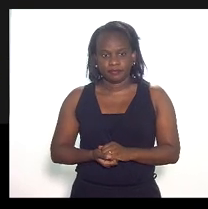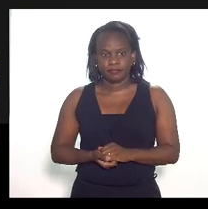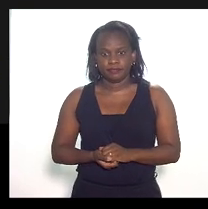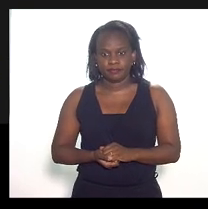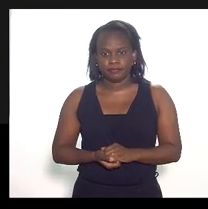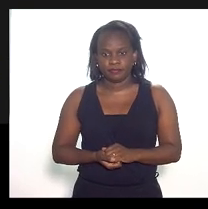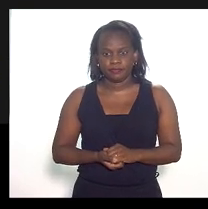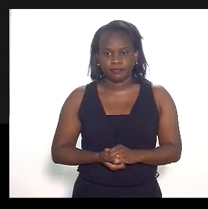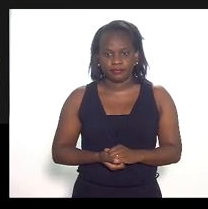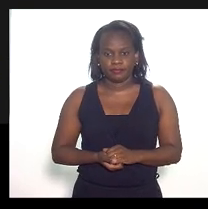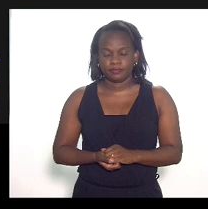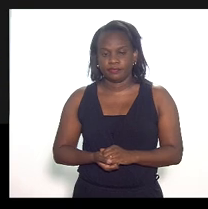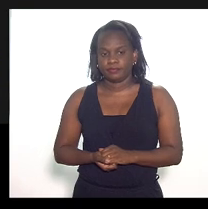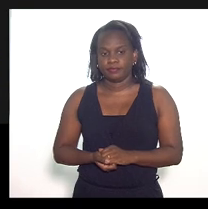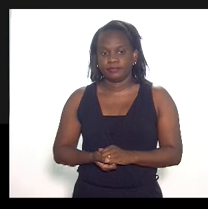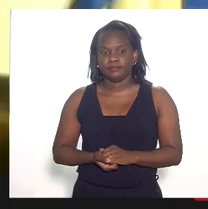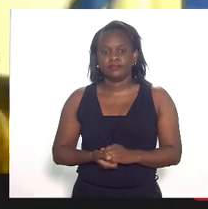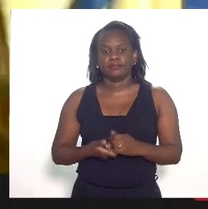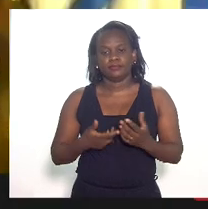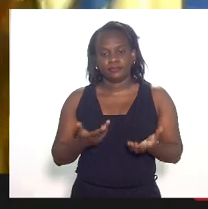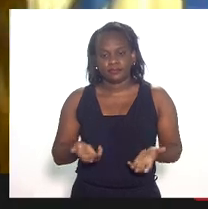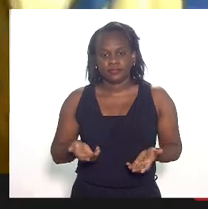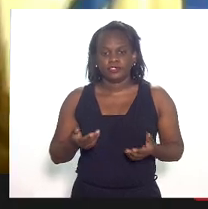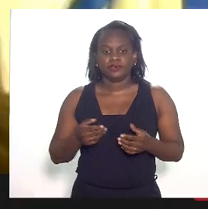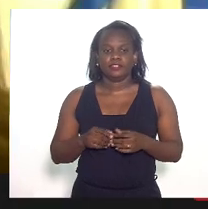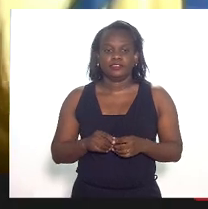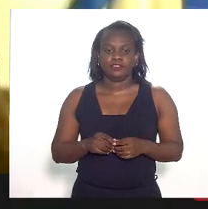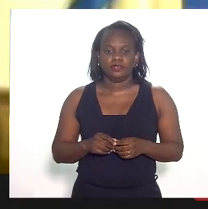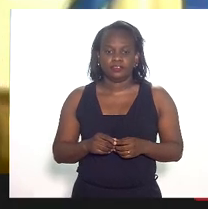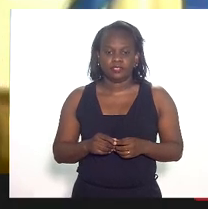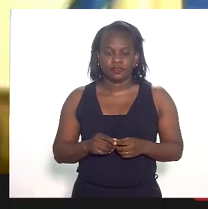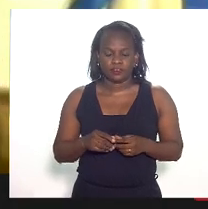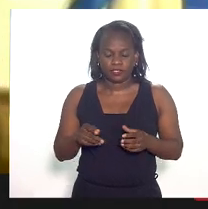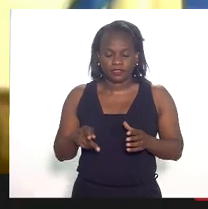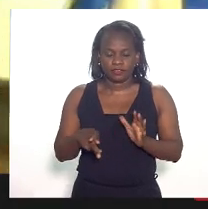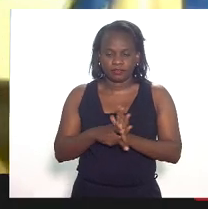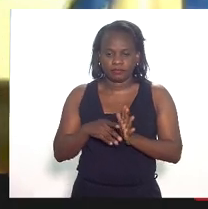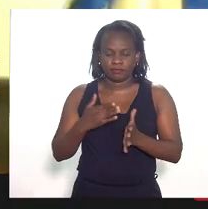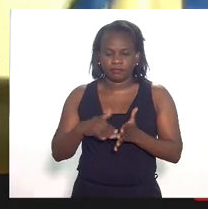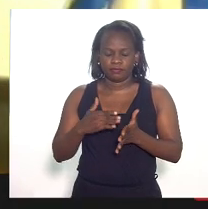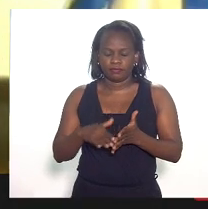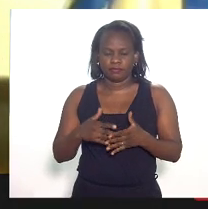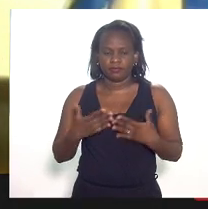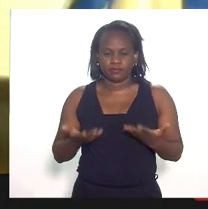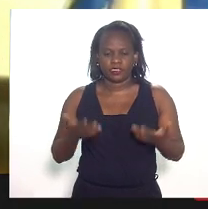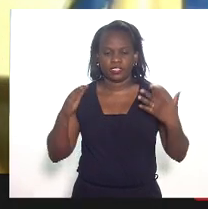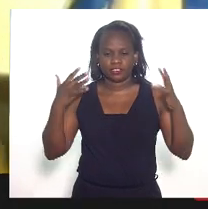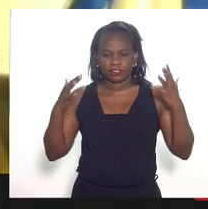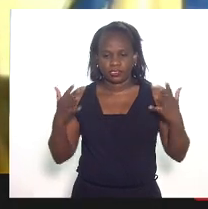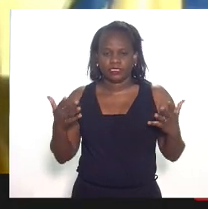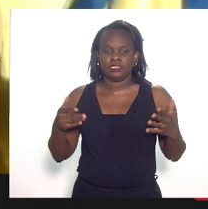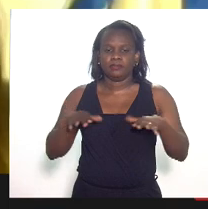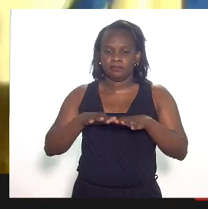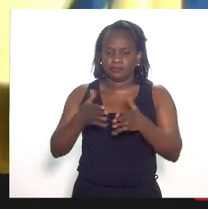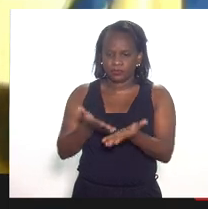Fora aqui da minha estação de trabalho, essa daqui é do secretário. enfim, queria saudar aí a